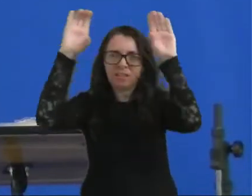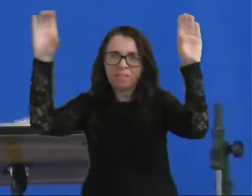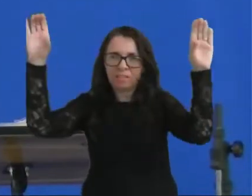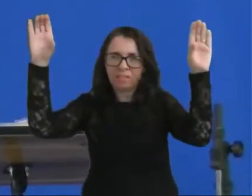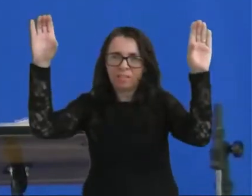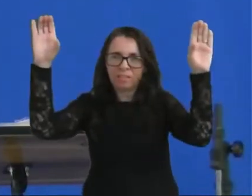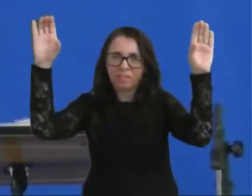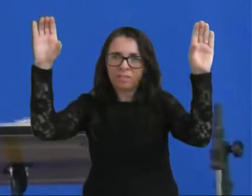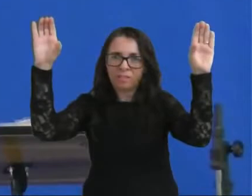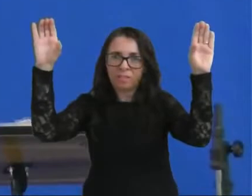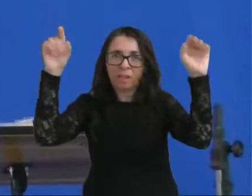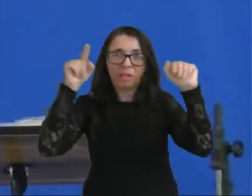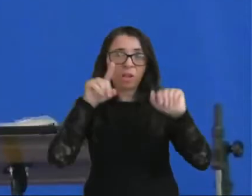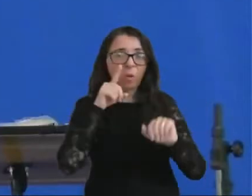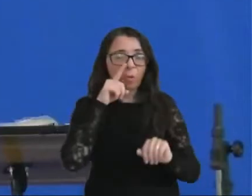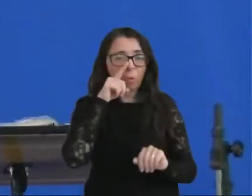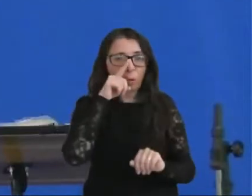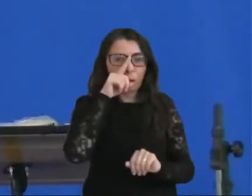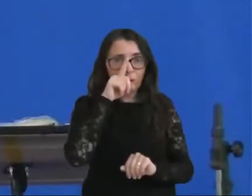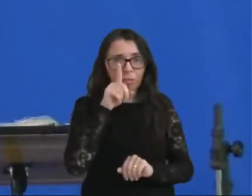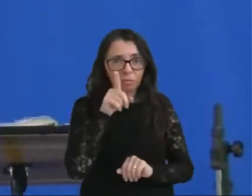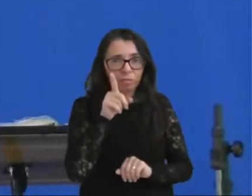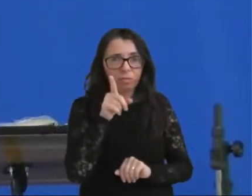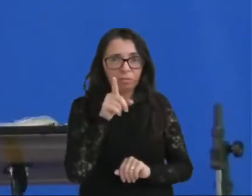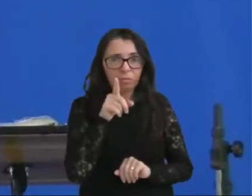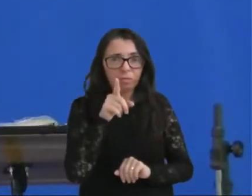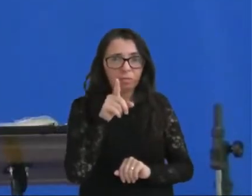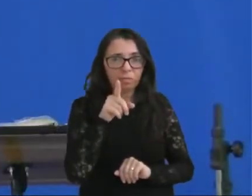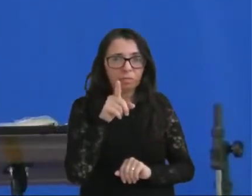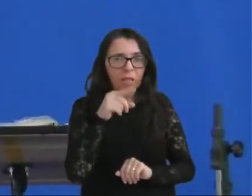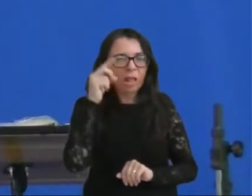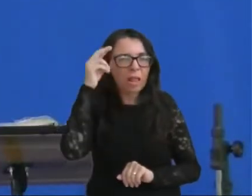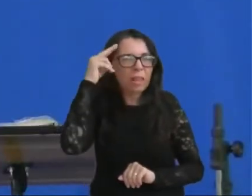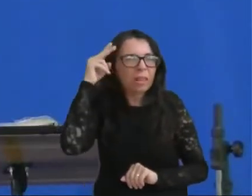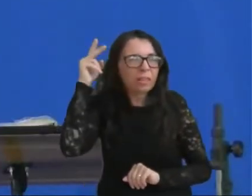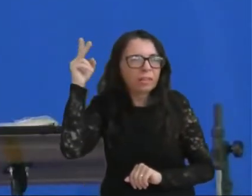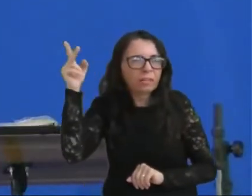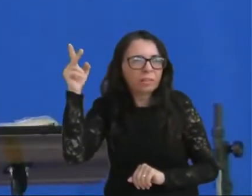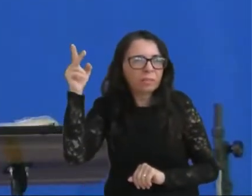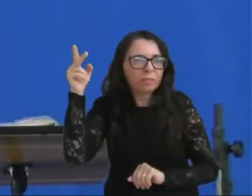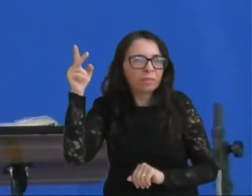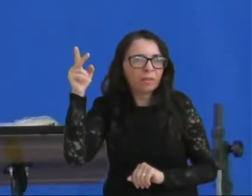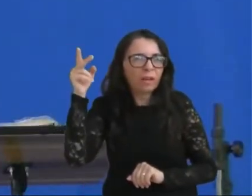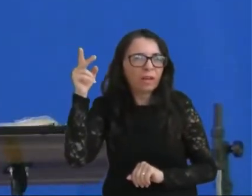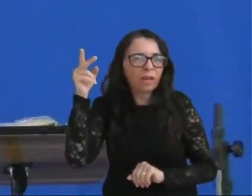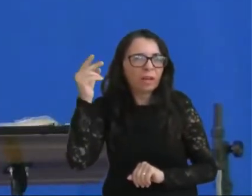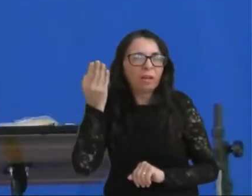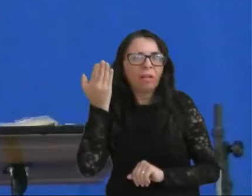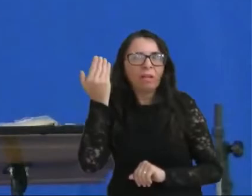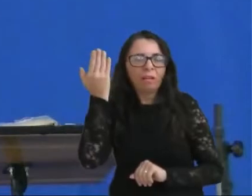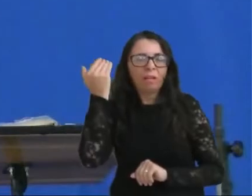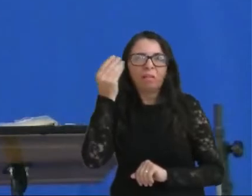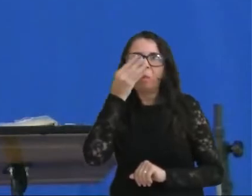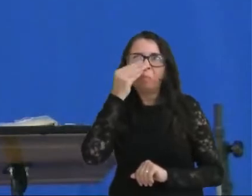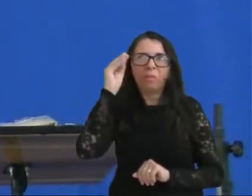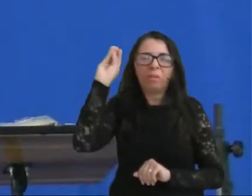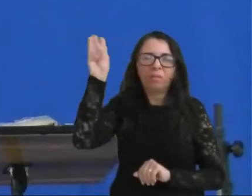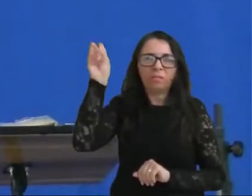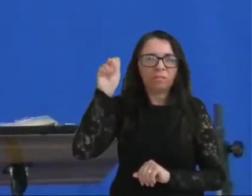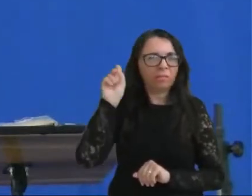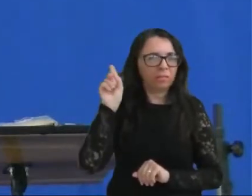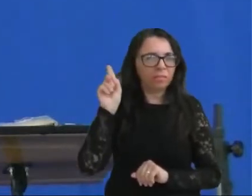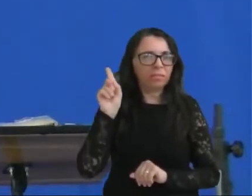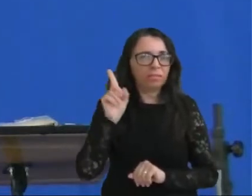para repreender, chamar ao arrependimento. Jesus anda no meio da tua